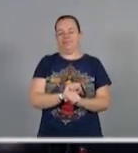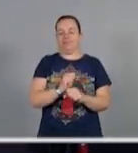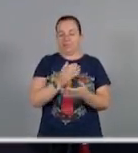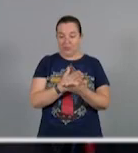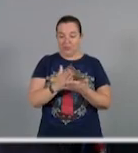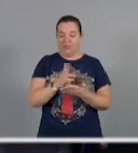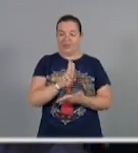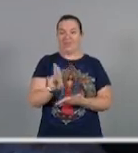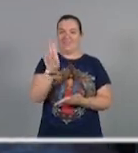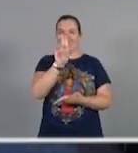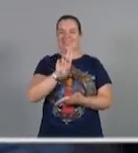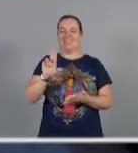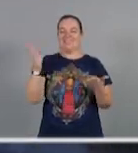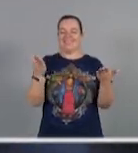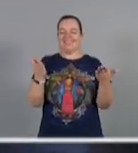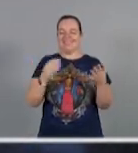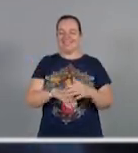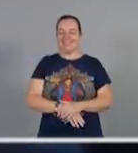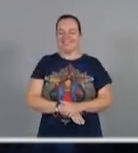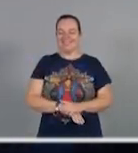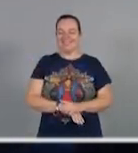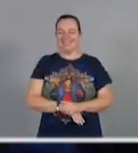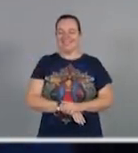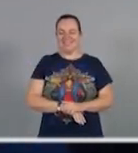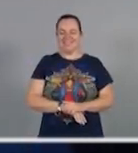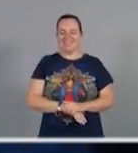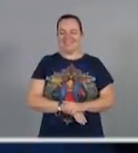usar. Sem upgrade.